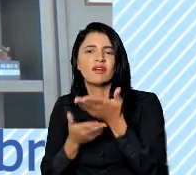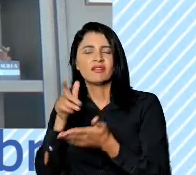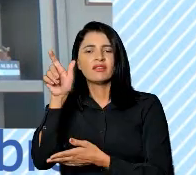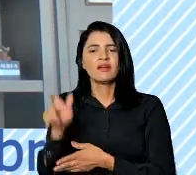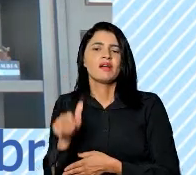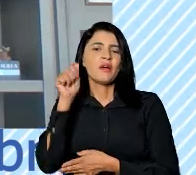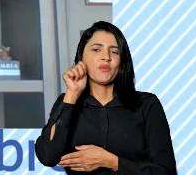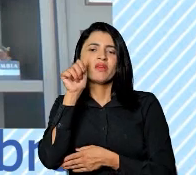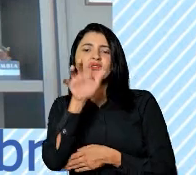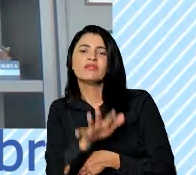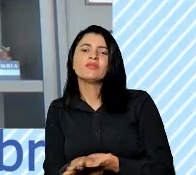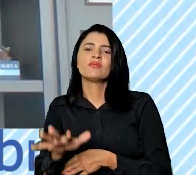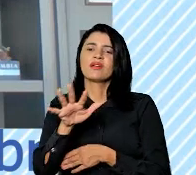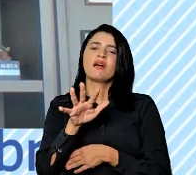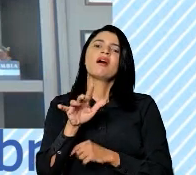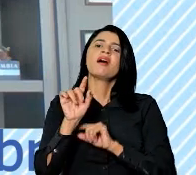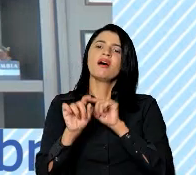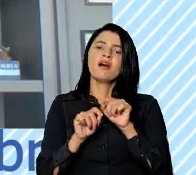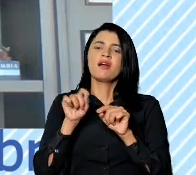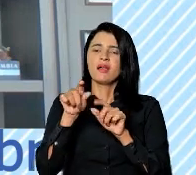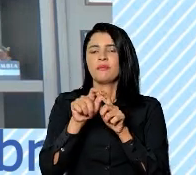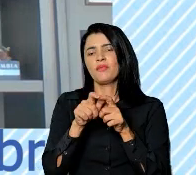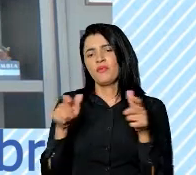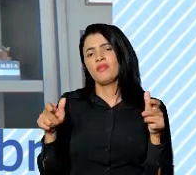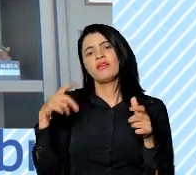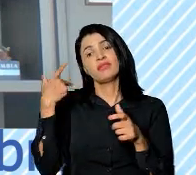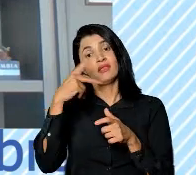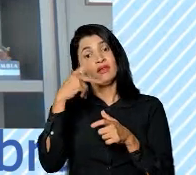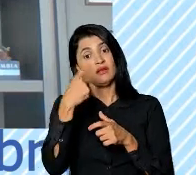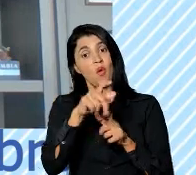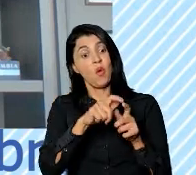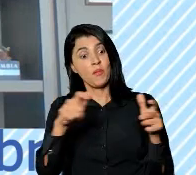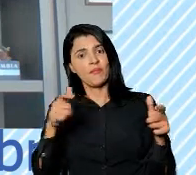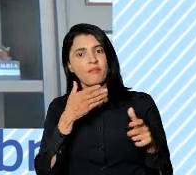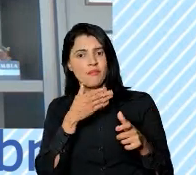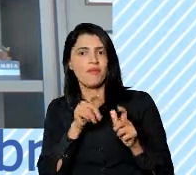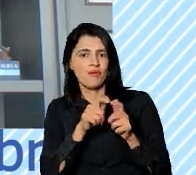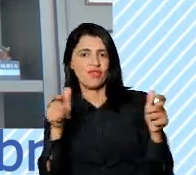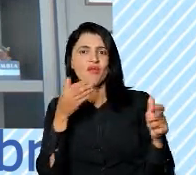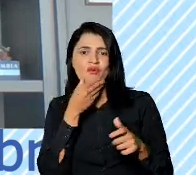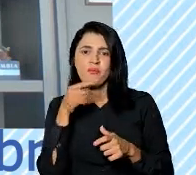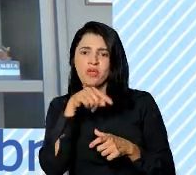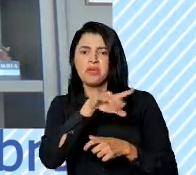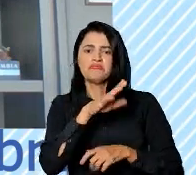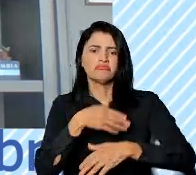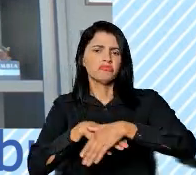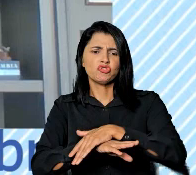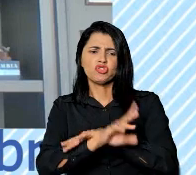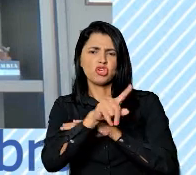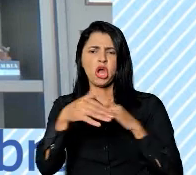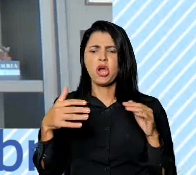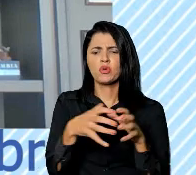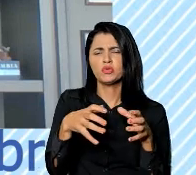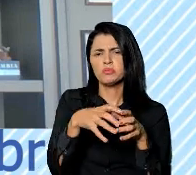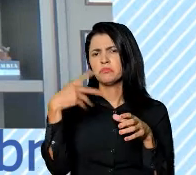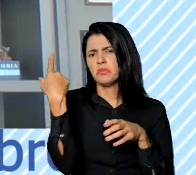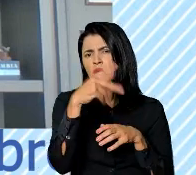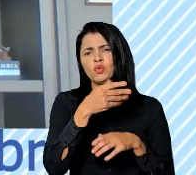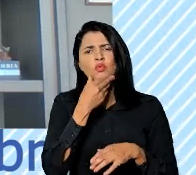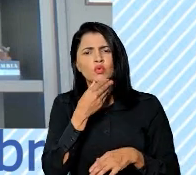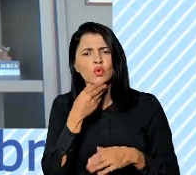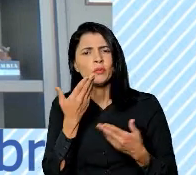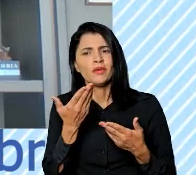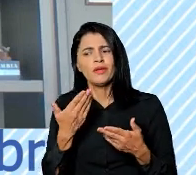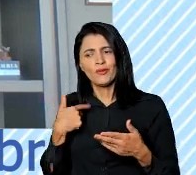nesses espaços que são majoritariamente deles e que eles estão acostumados a lidar somente entre eles. E quando nós chegamos